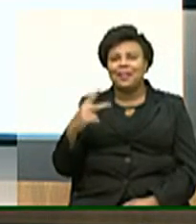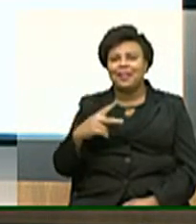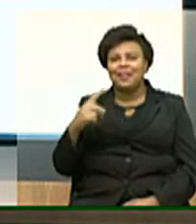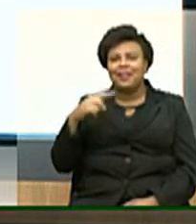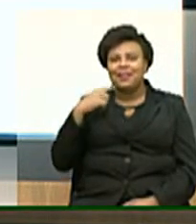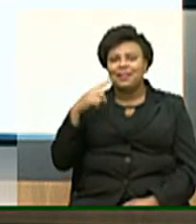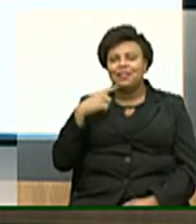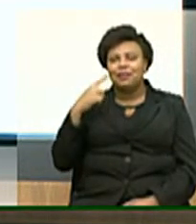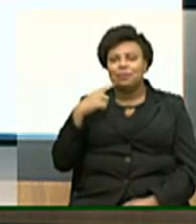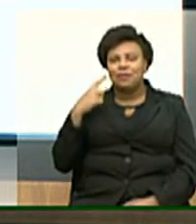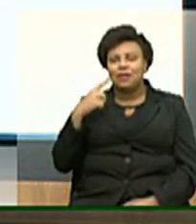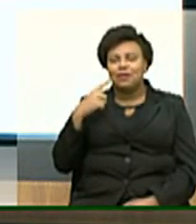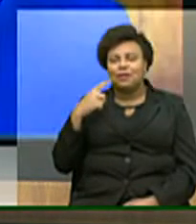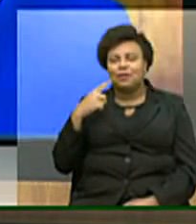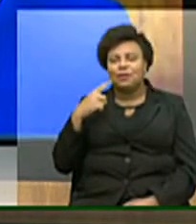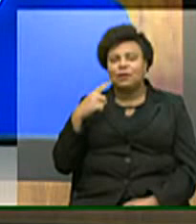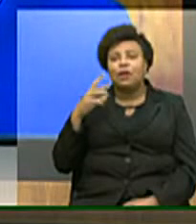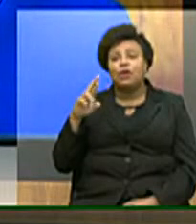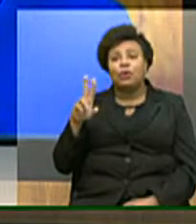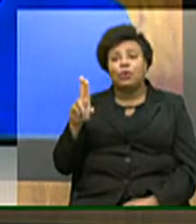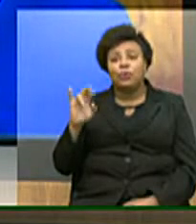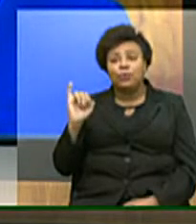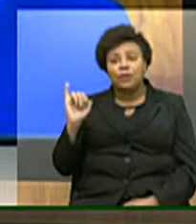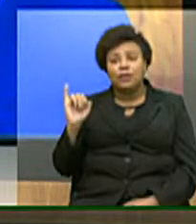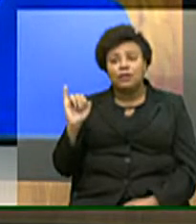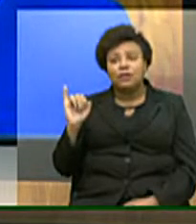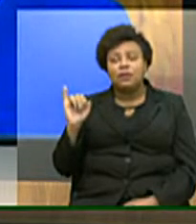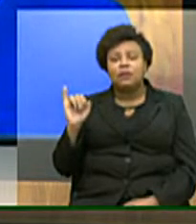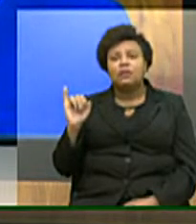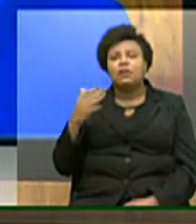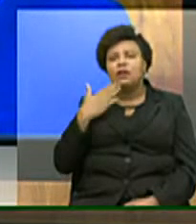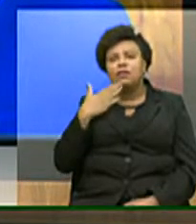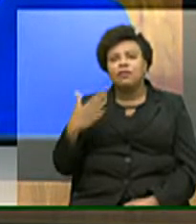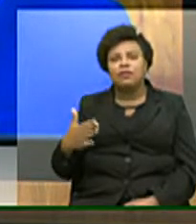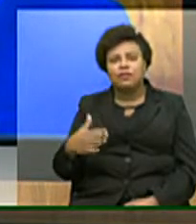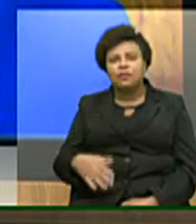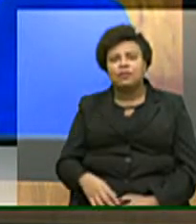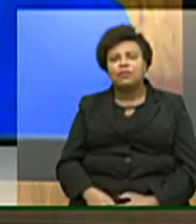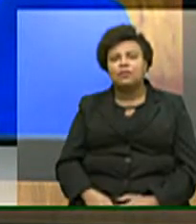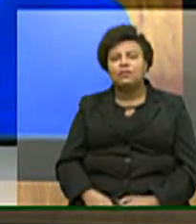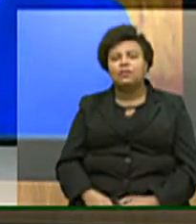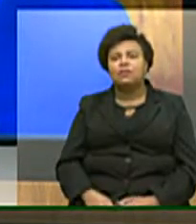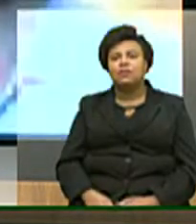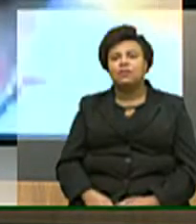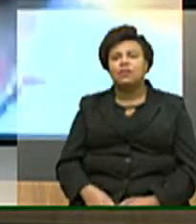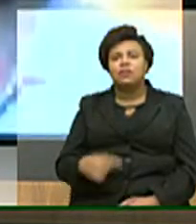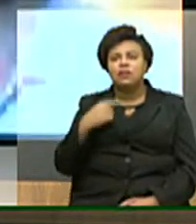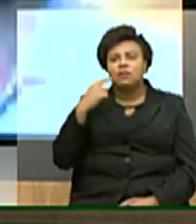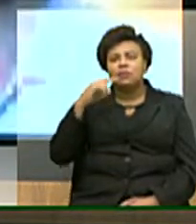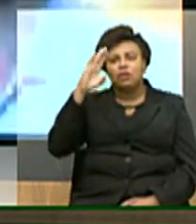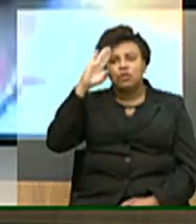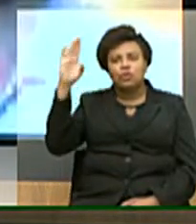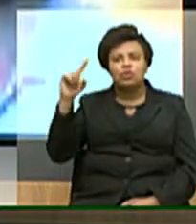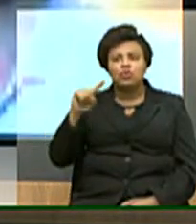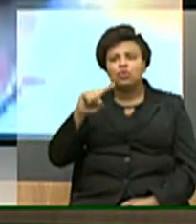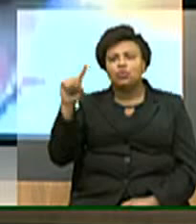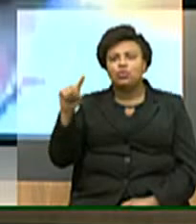Deputado, deputado Rui Ligaray. Favorável. Deputado Tenente Coronel